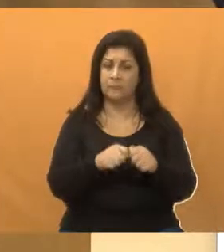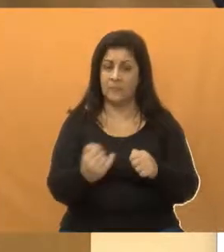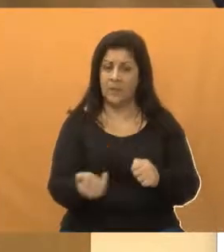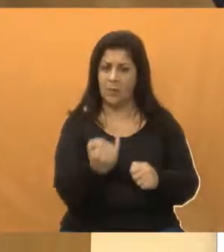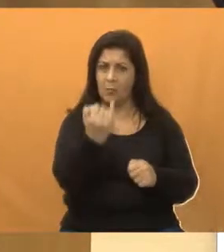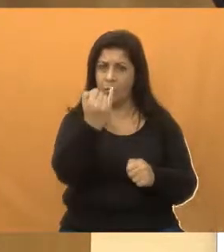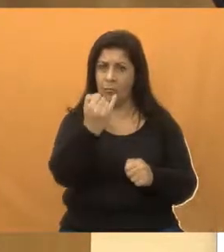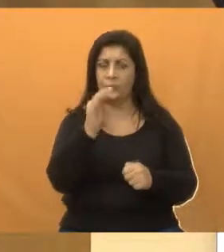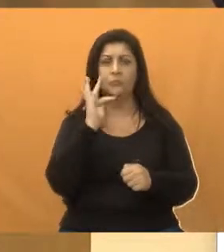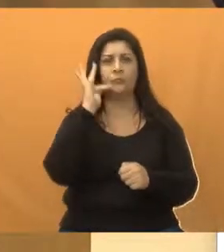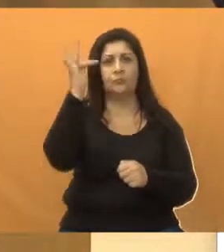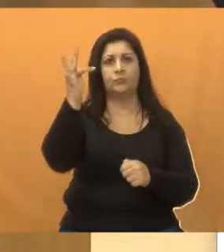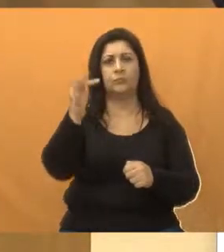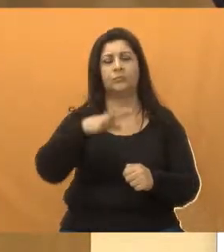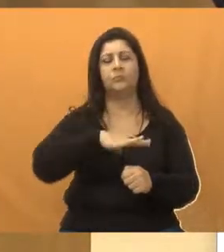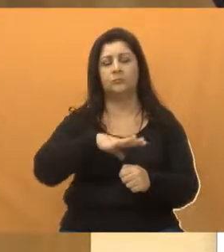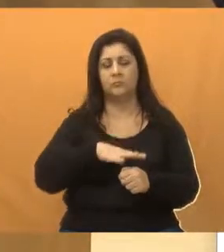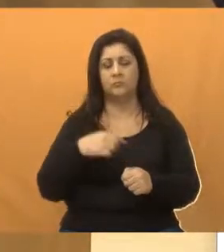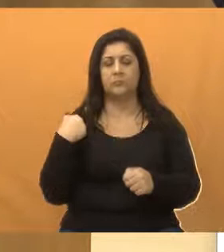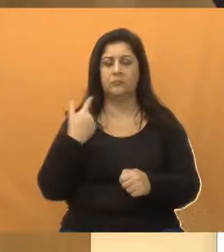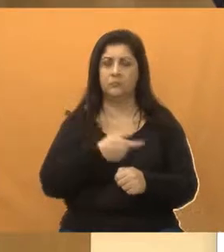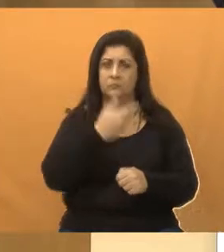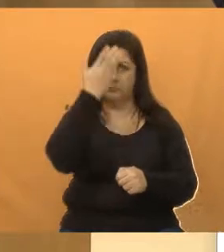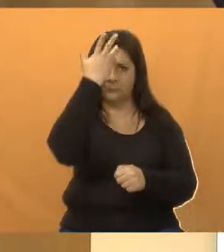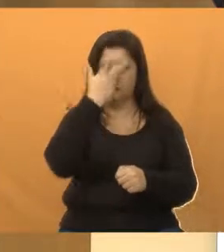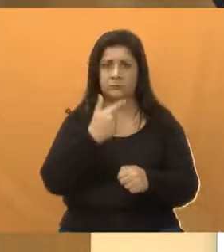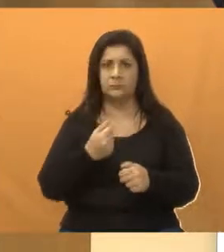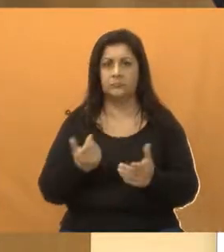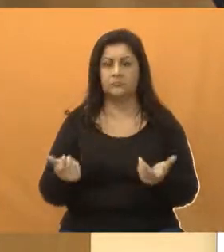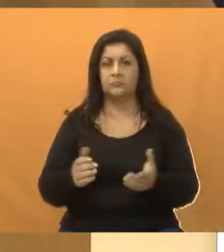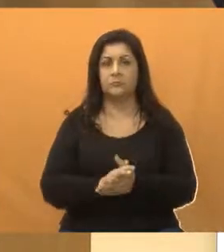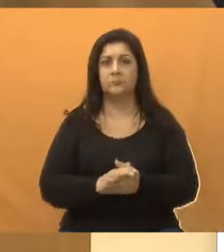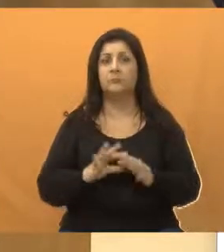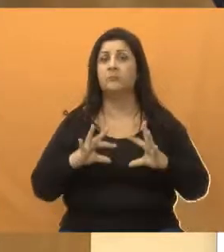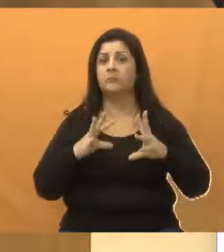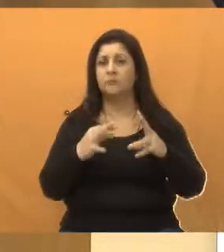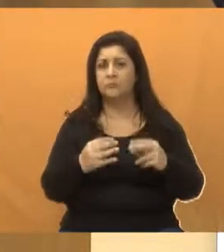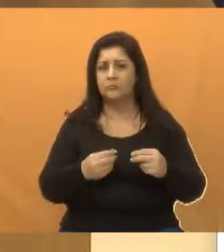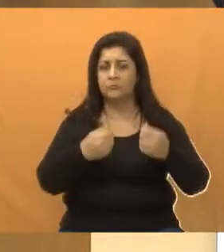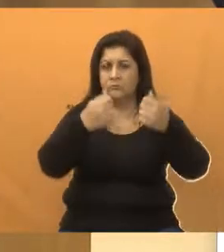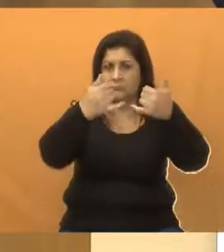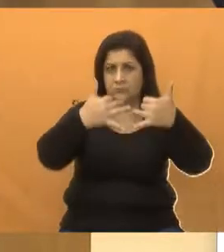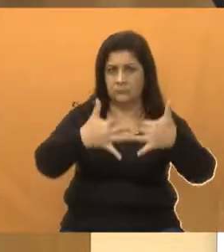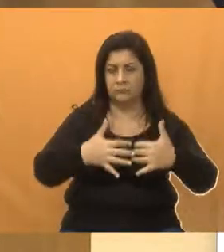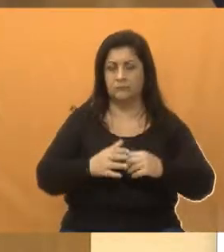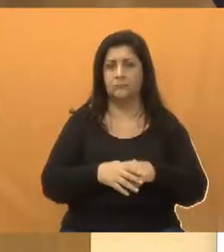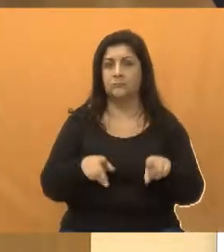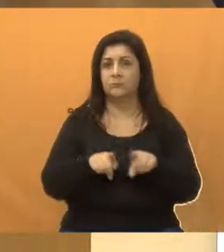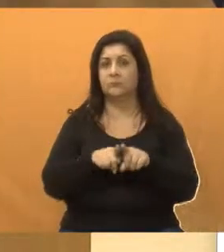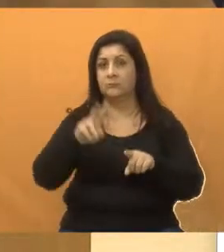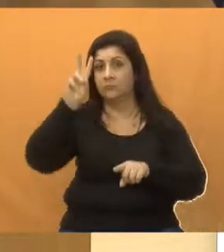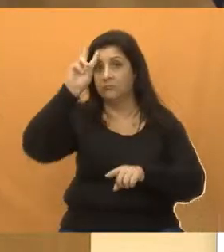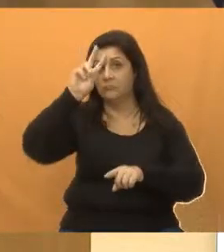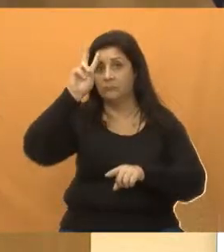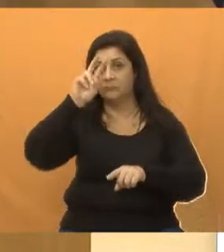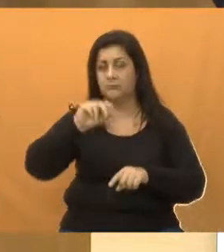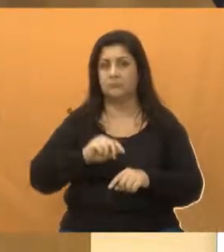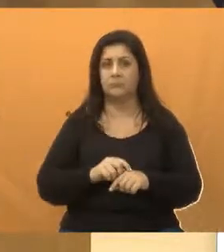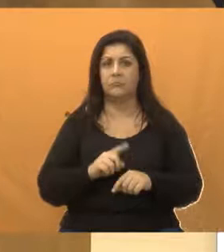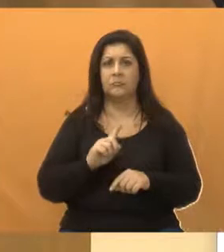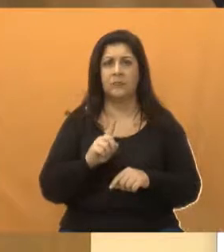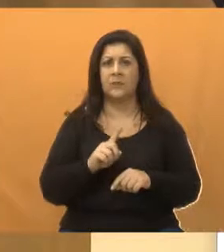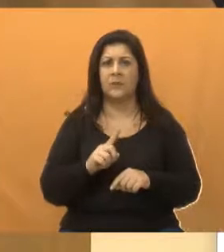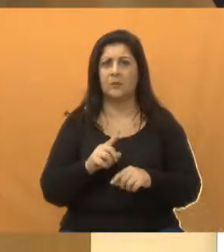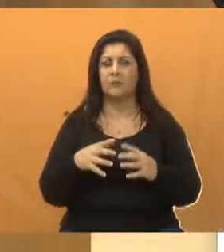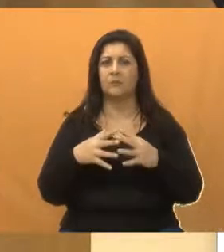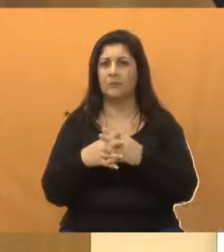futuro da nossa cidade. Por todos os motivos expostos, e aqui lembrando que não há interferência no